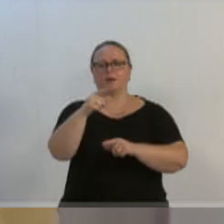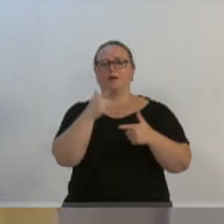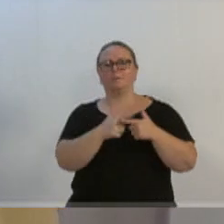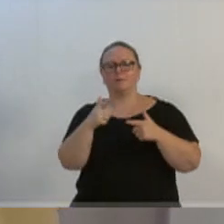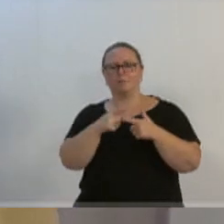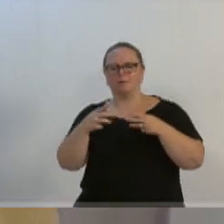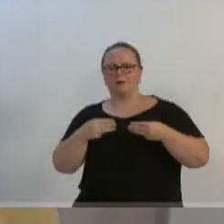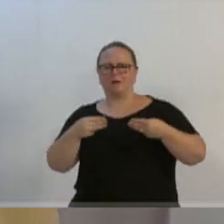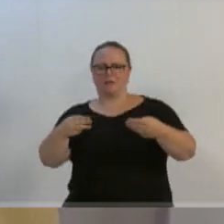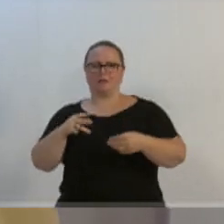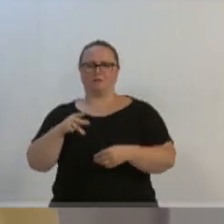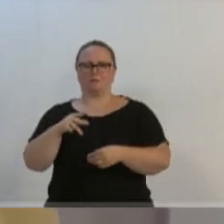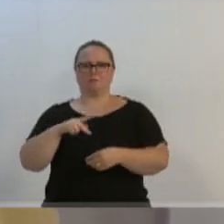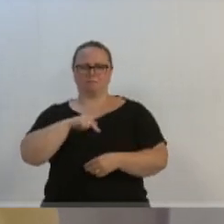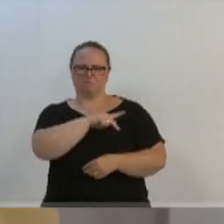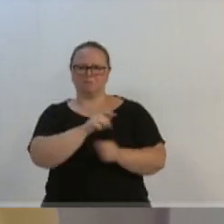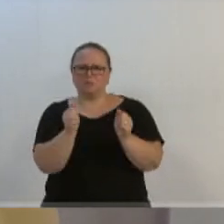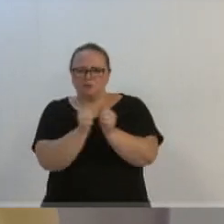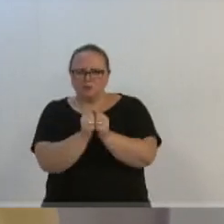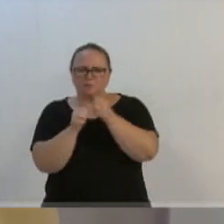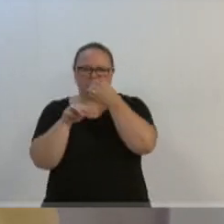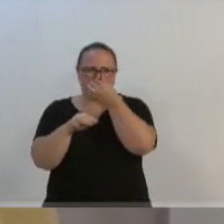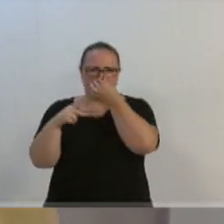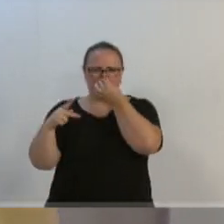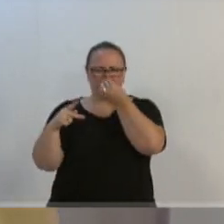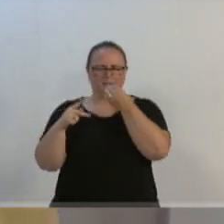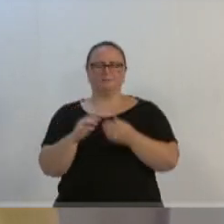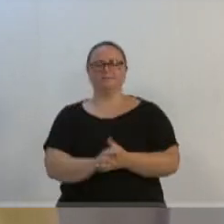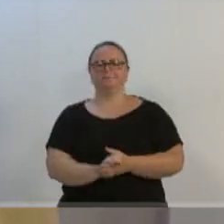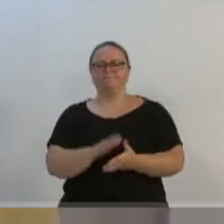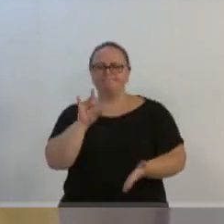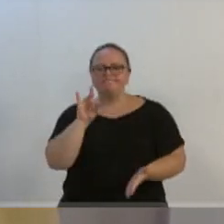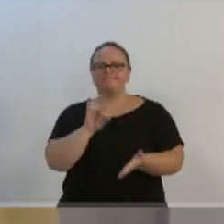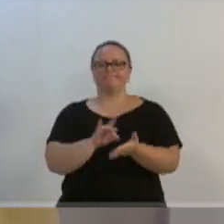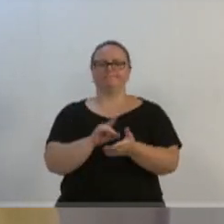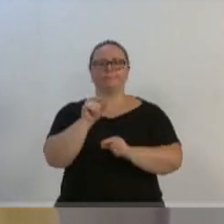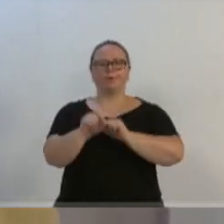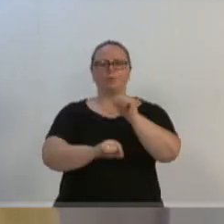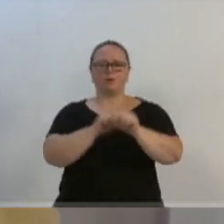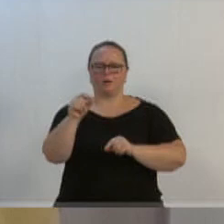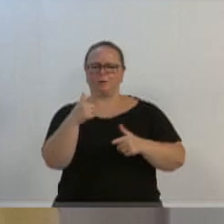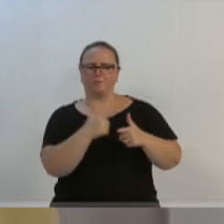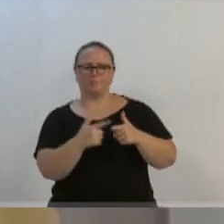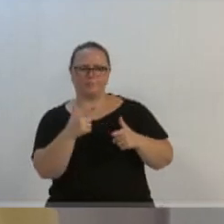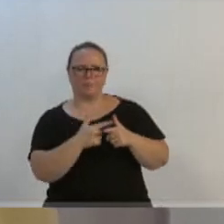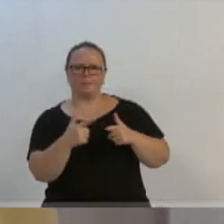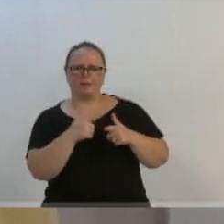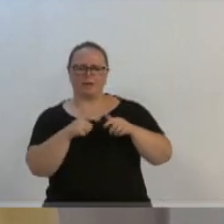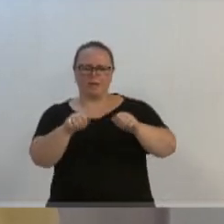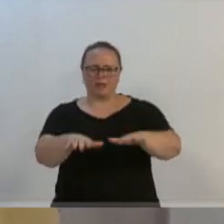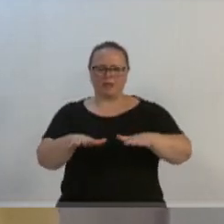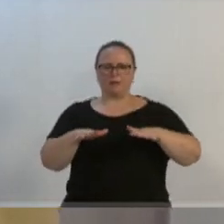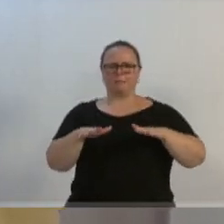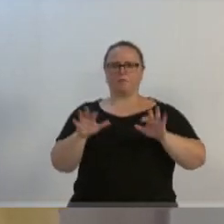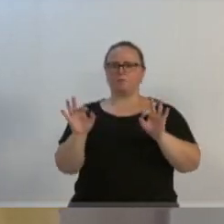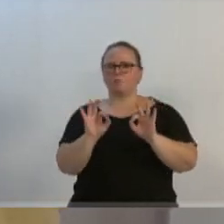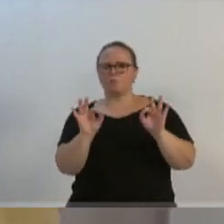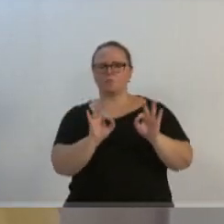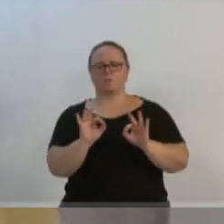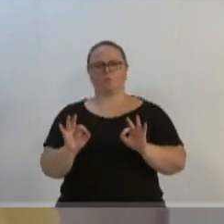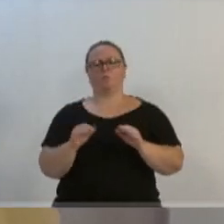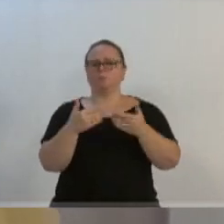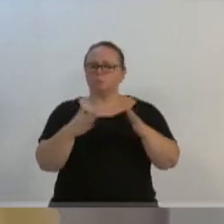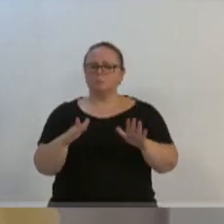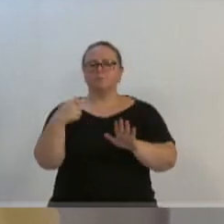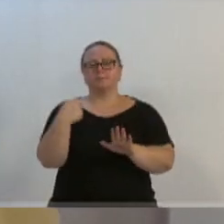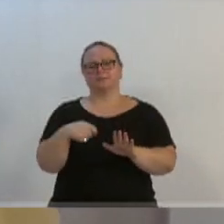Ministério Público. Eu acho que temos que fazer dentro da legalidade, não vejo dificuldade nenhuma na audiência pública, eu acho que Procuradoria do município tem que ser